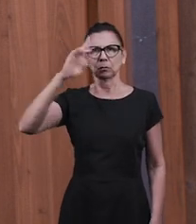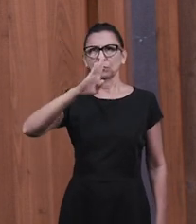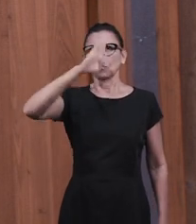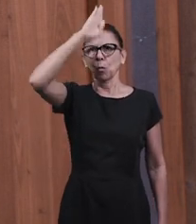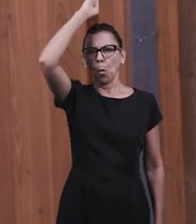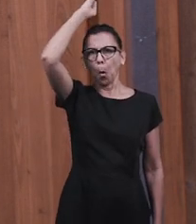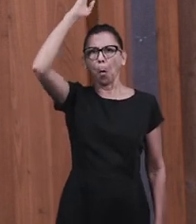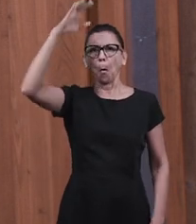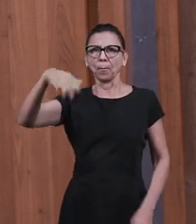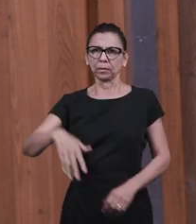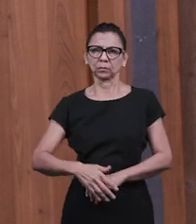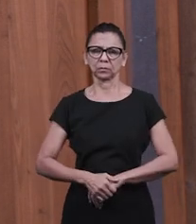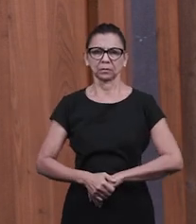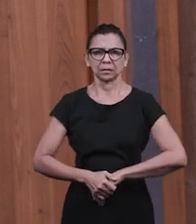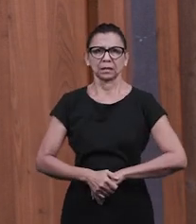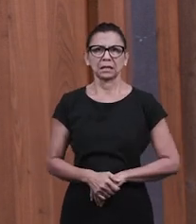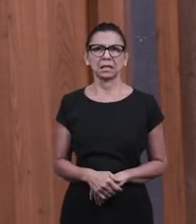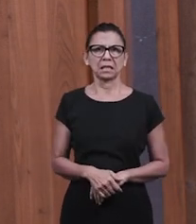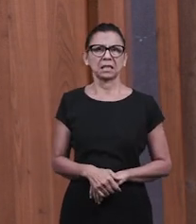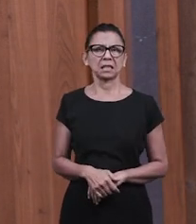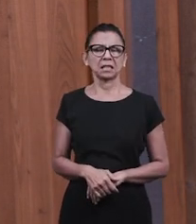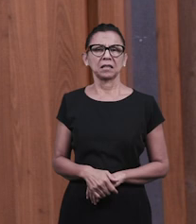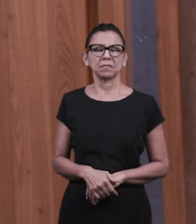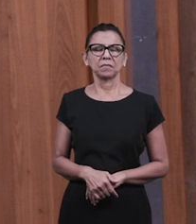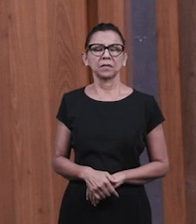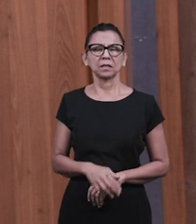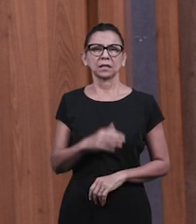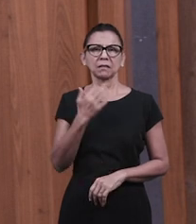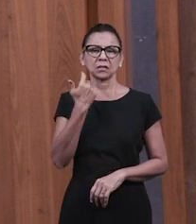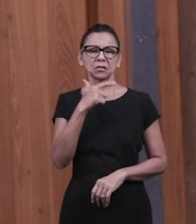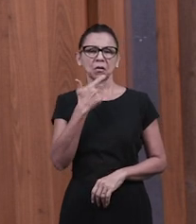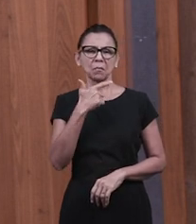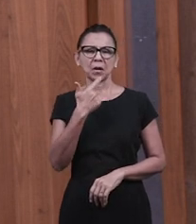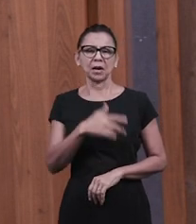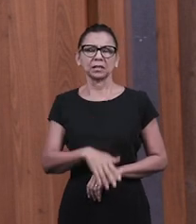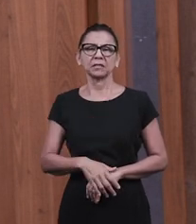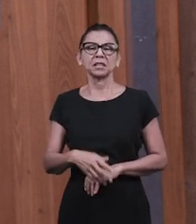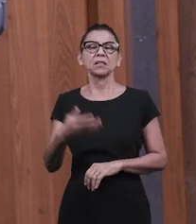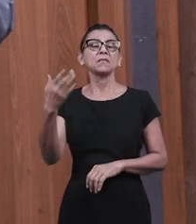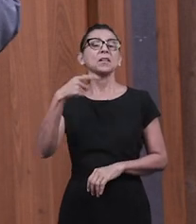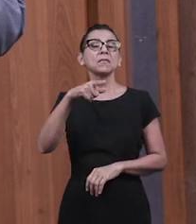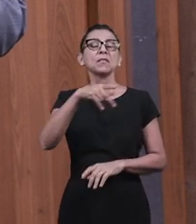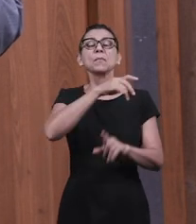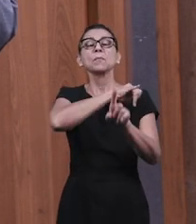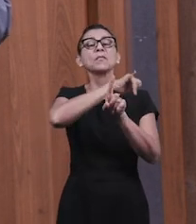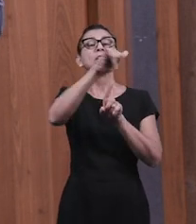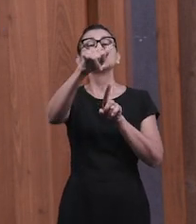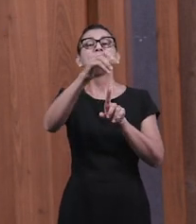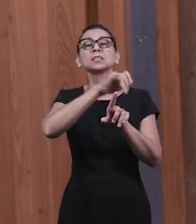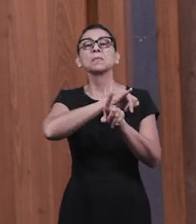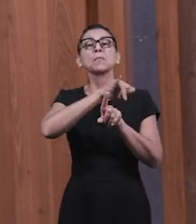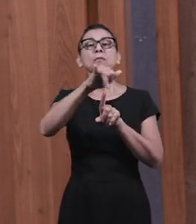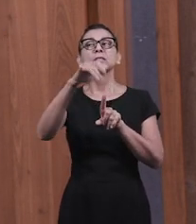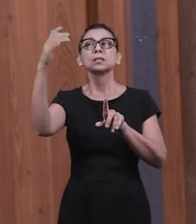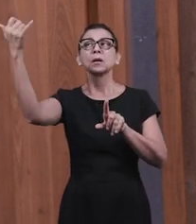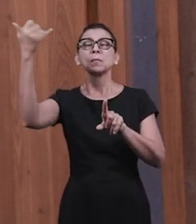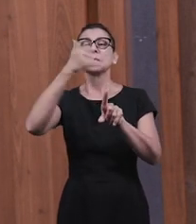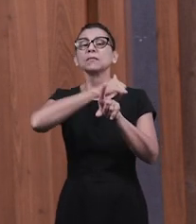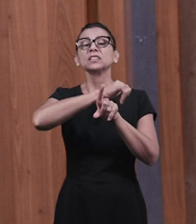usaram a expressão profetiza-nos, porque eles não conheciam o que é profecia. Eles achavam que se tratava